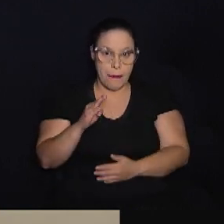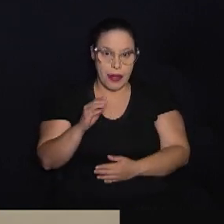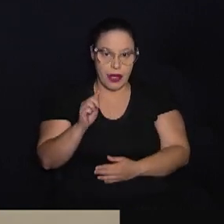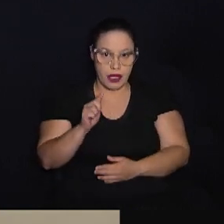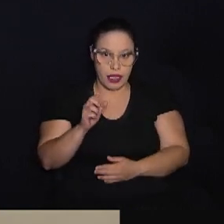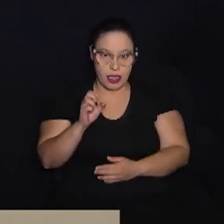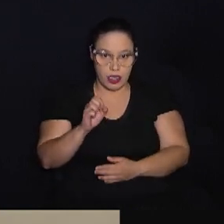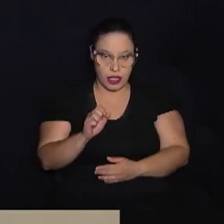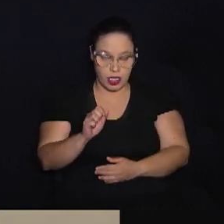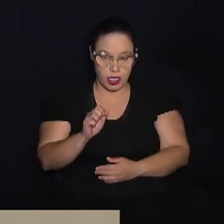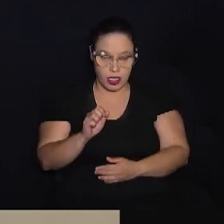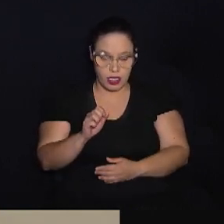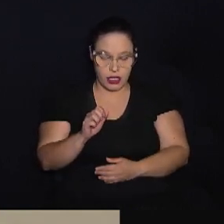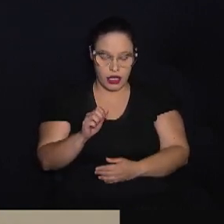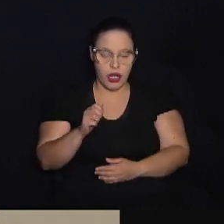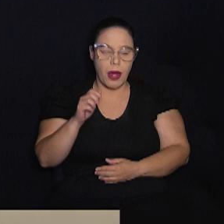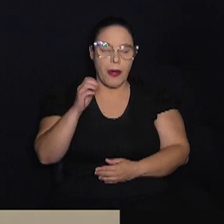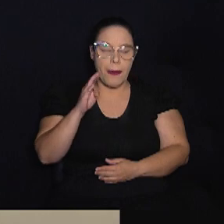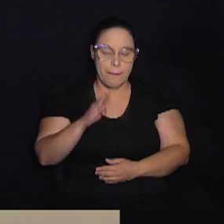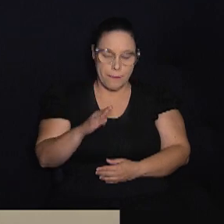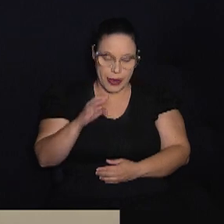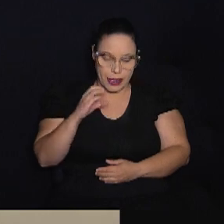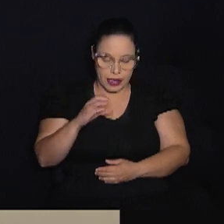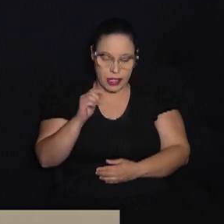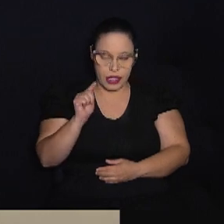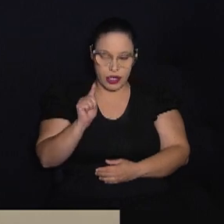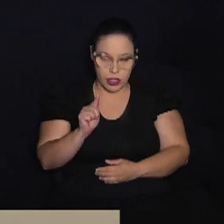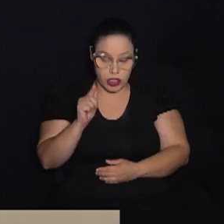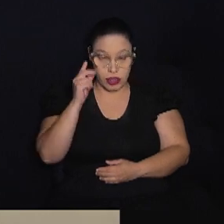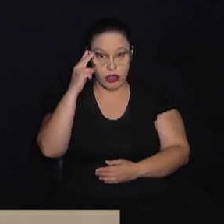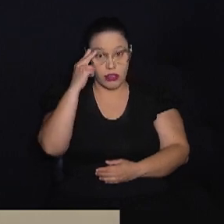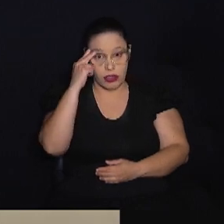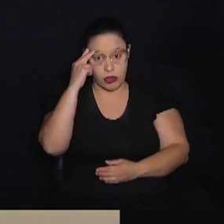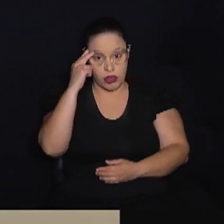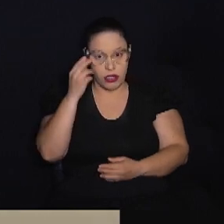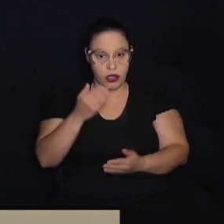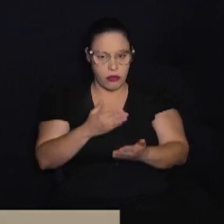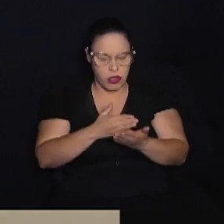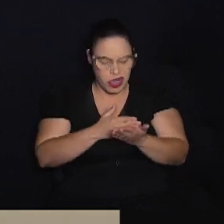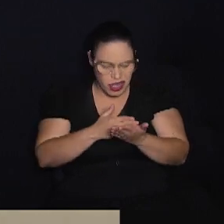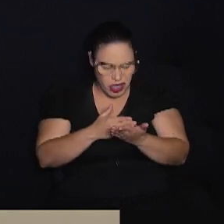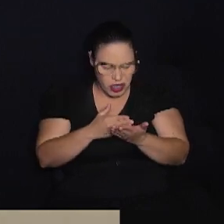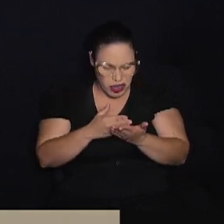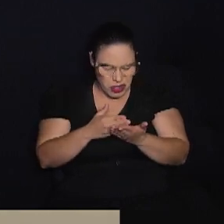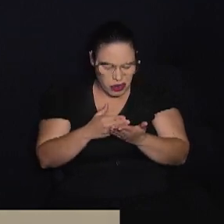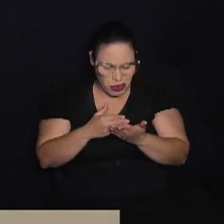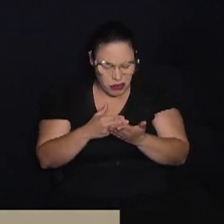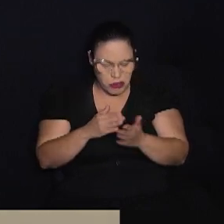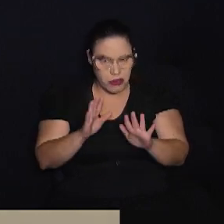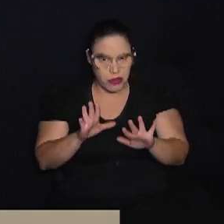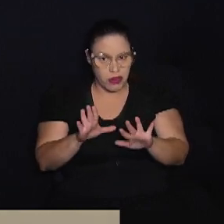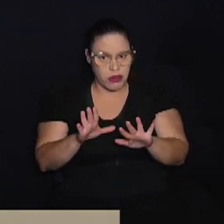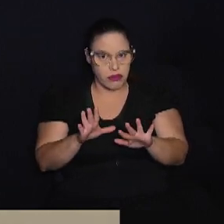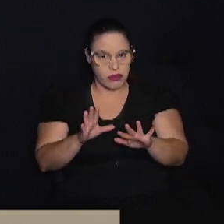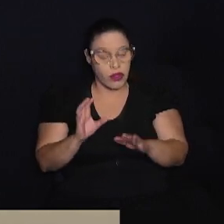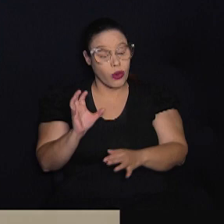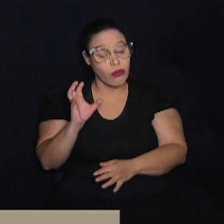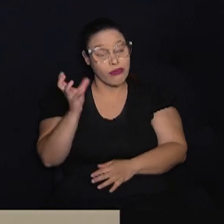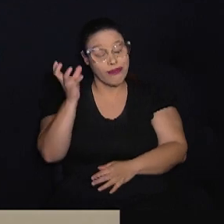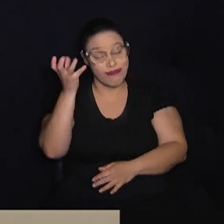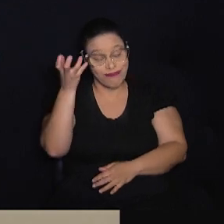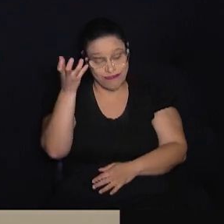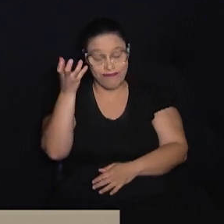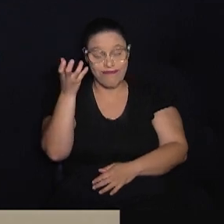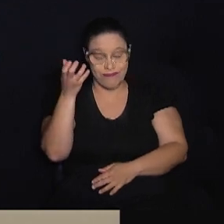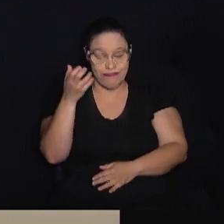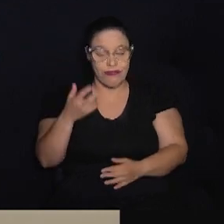dentro da bexiga para evitar o tumor voltar. Então, é estadinho bem inicial, que metade dos casos acontece.